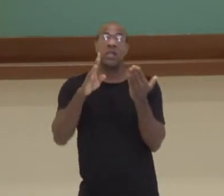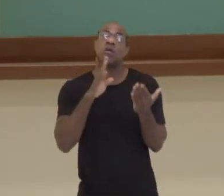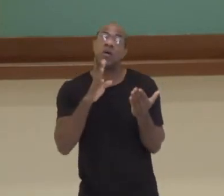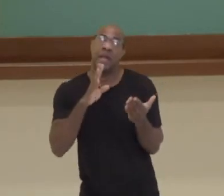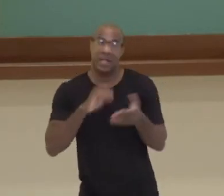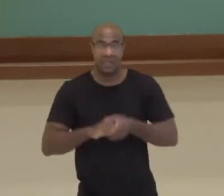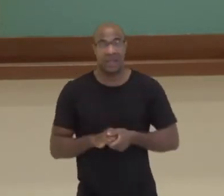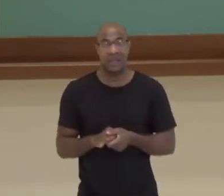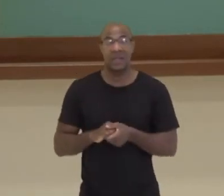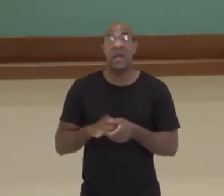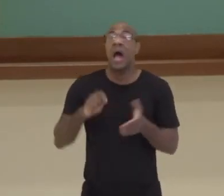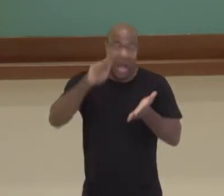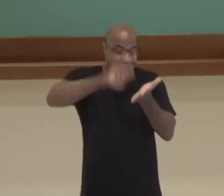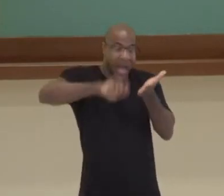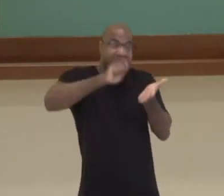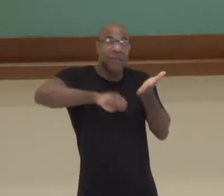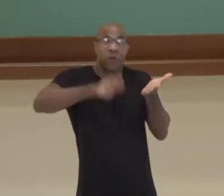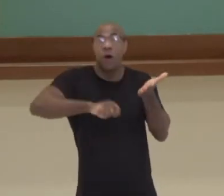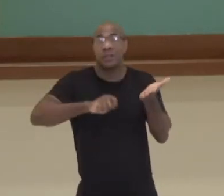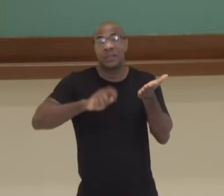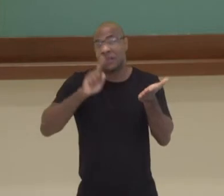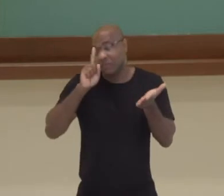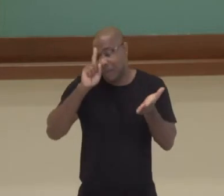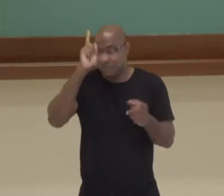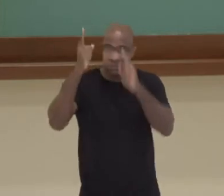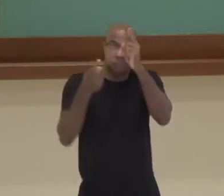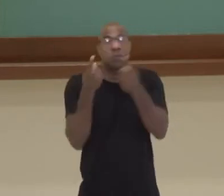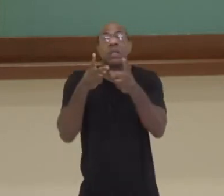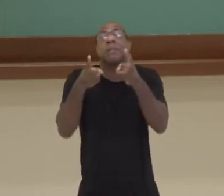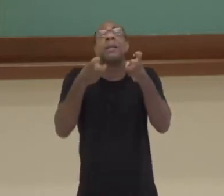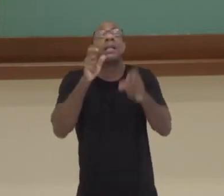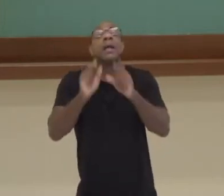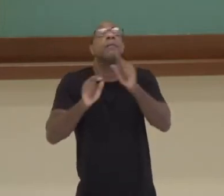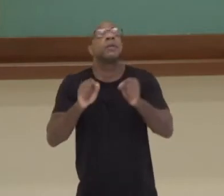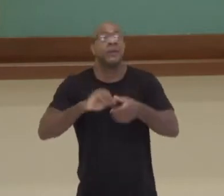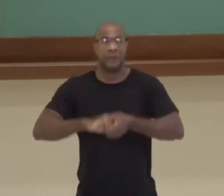quê? Anotem as hipóteses. Combinado?